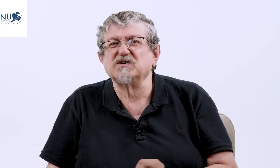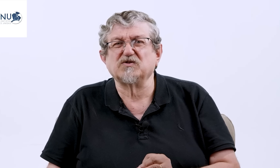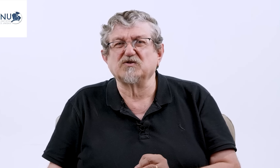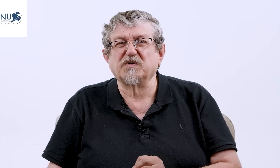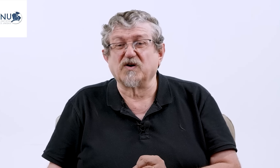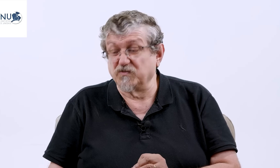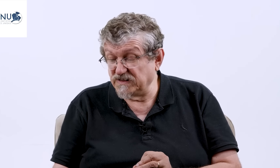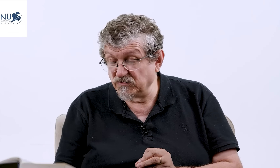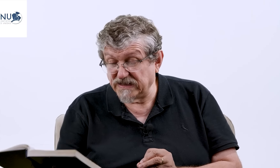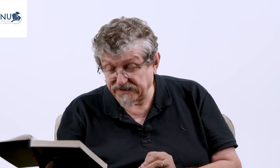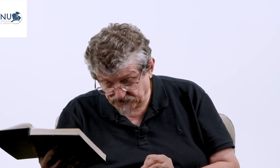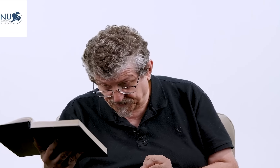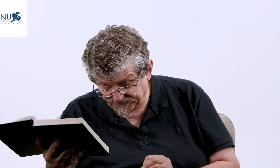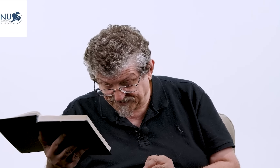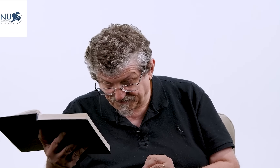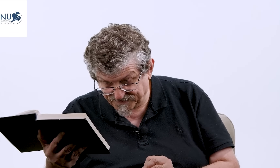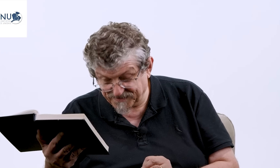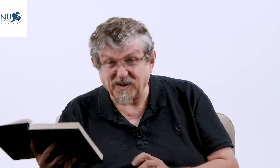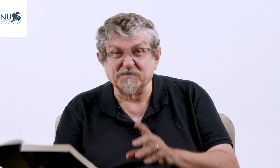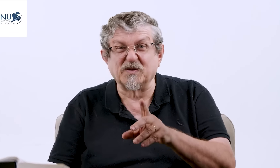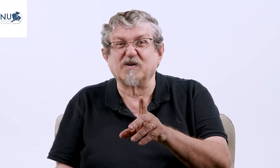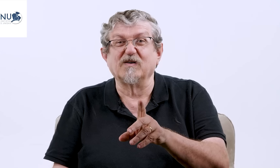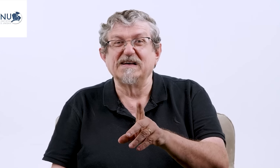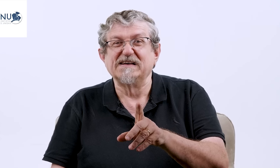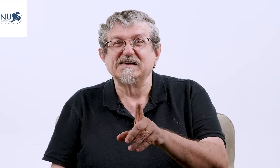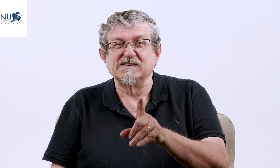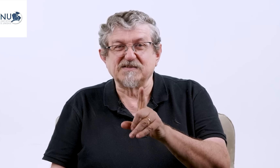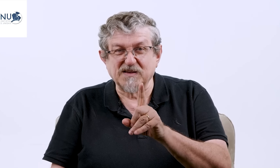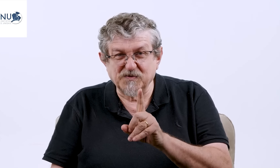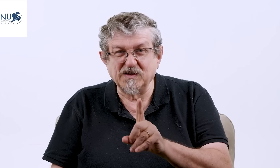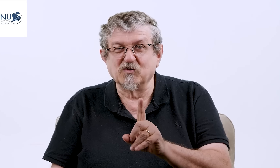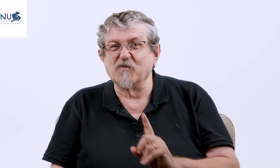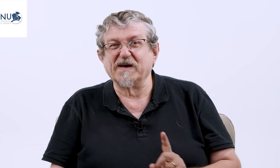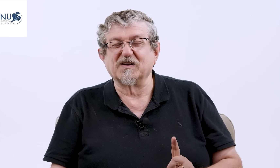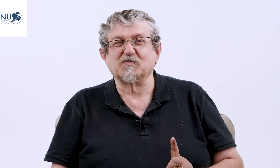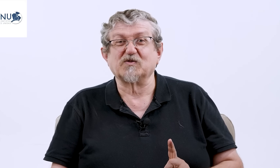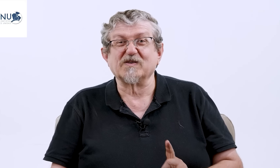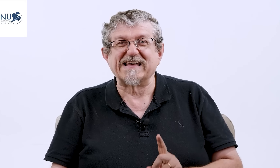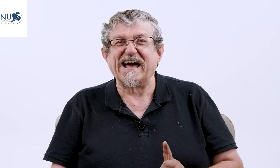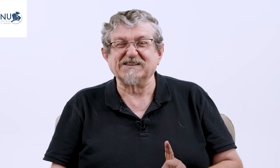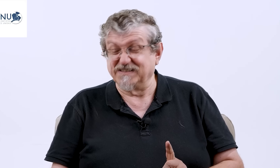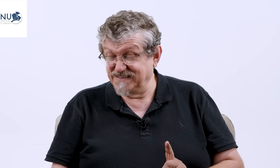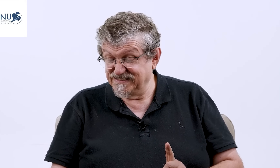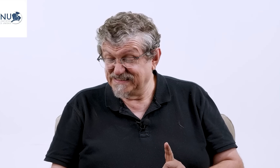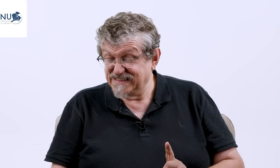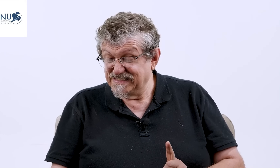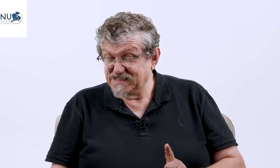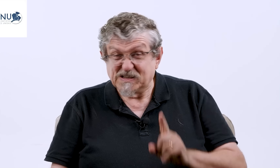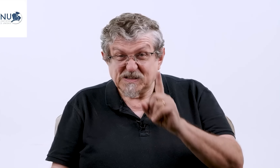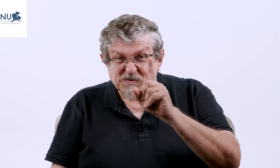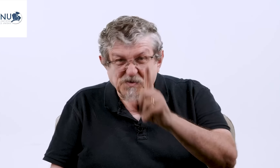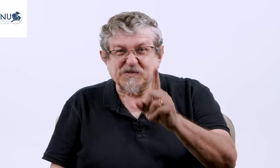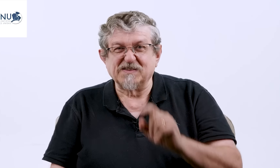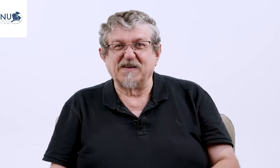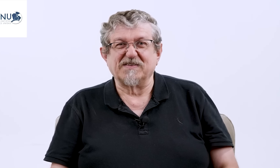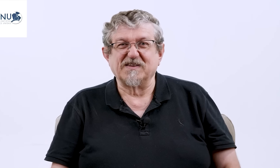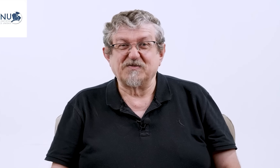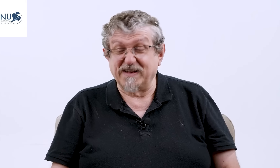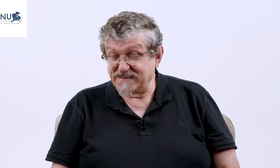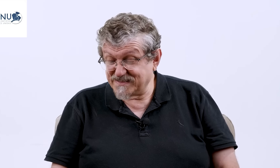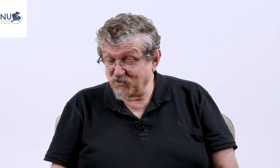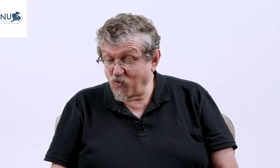de Deus e do próximo. Então, o que a gente precisa fazer? Olha, pessoal, vocês viram como é que as pessoas reagem? Vocês